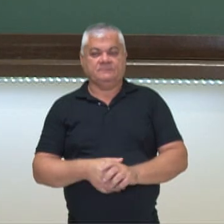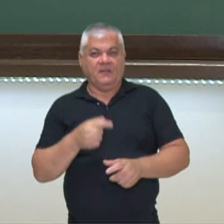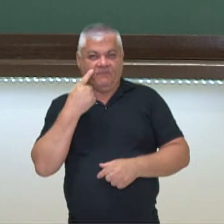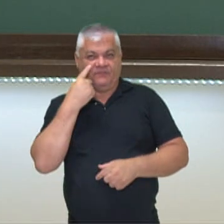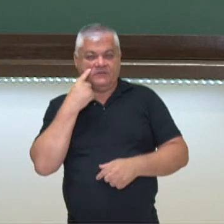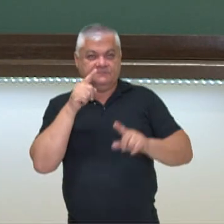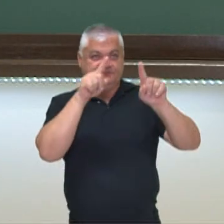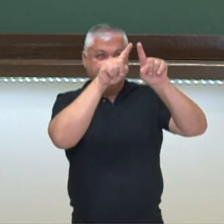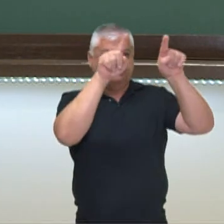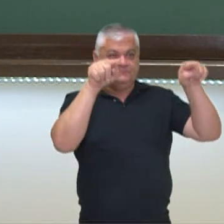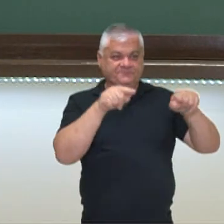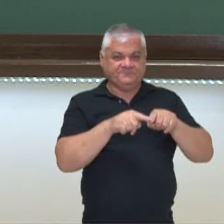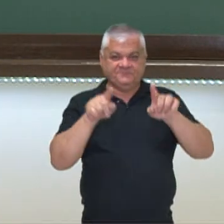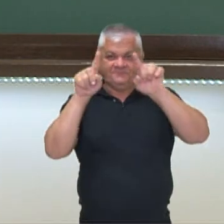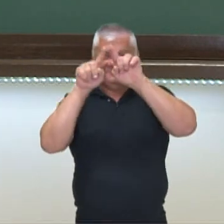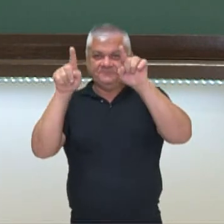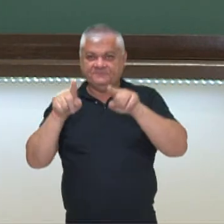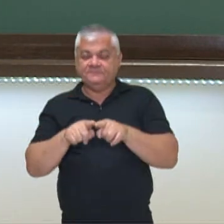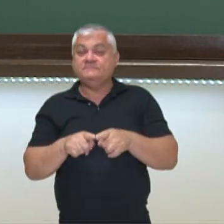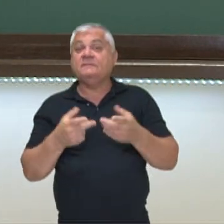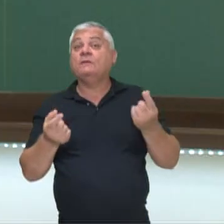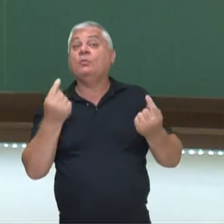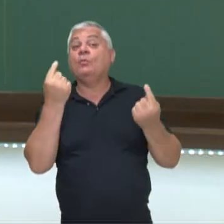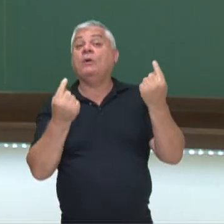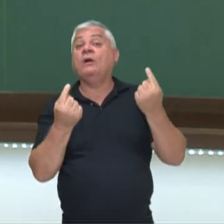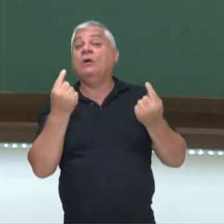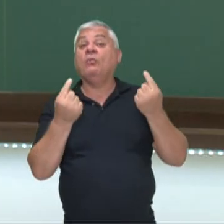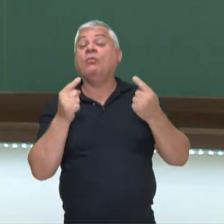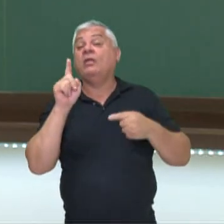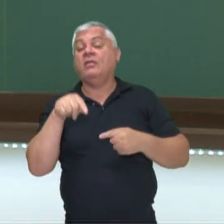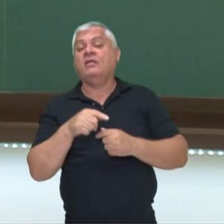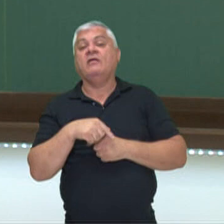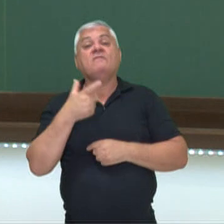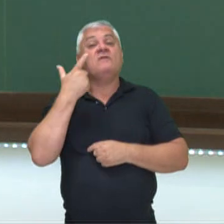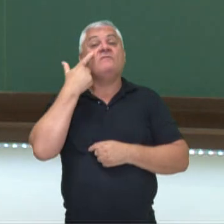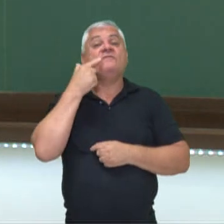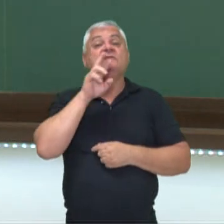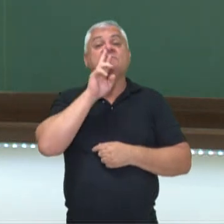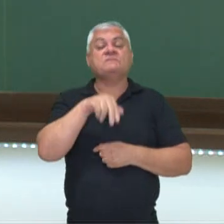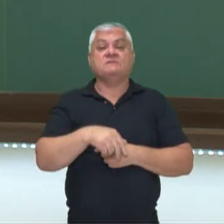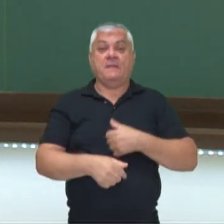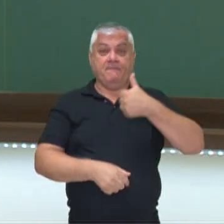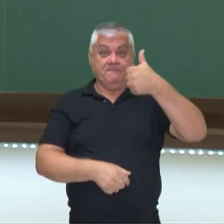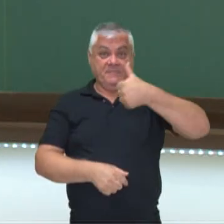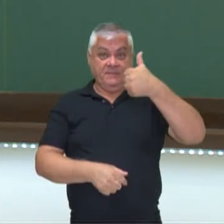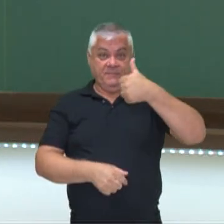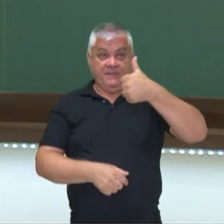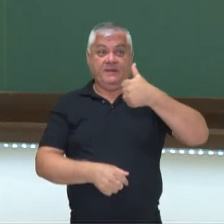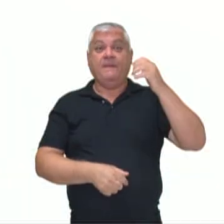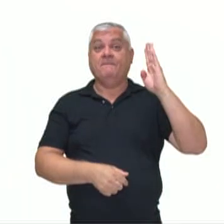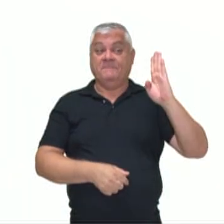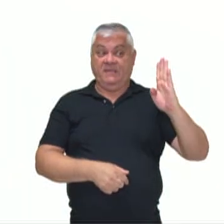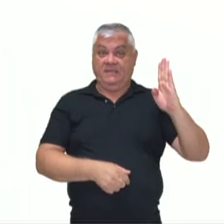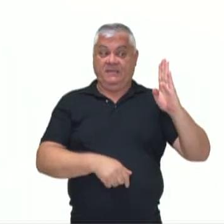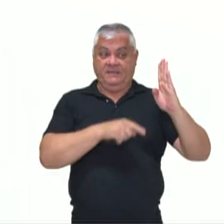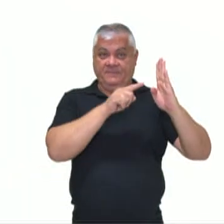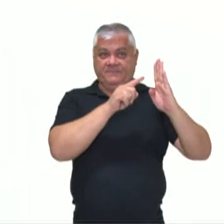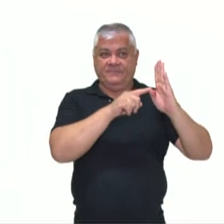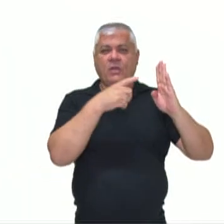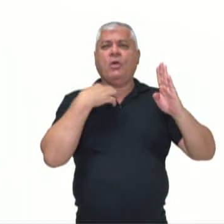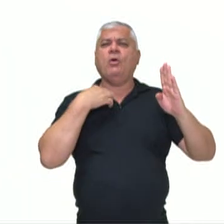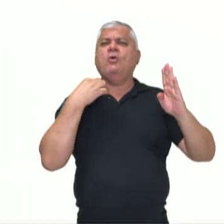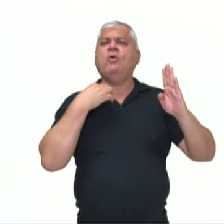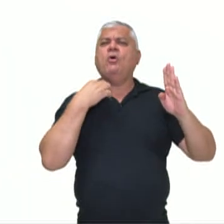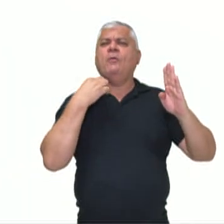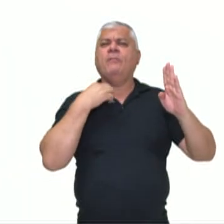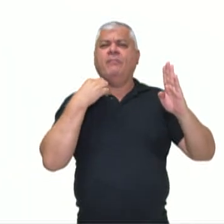Listo? Vamos a corrigir, então, a ver. Então, reparem nessa primeira imagem, que é a imagem B. Olhem a vestimenta,